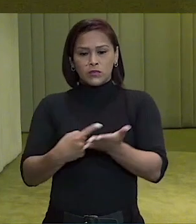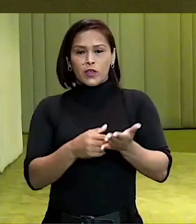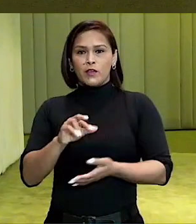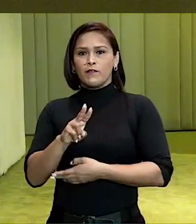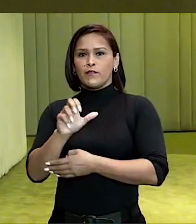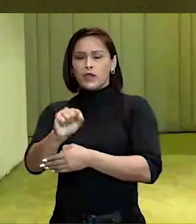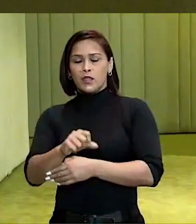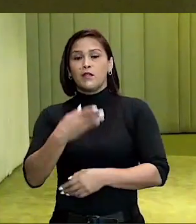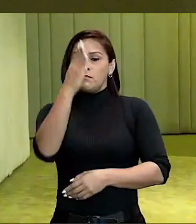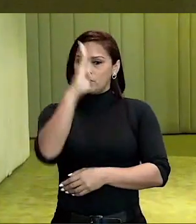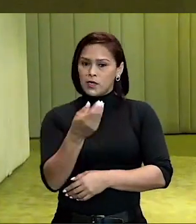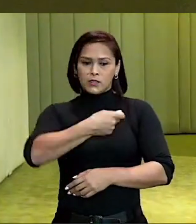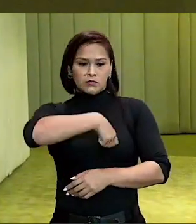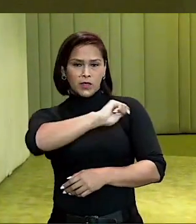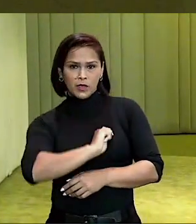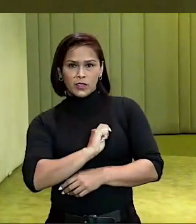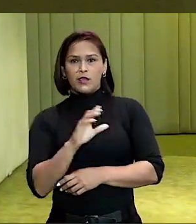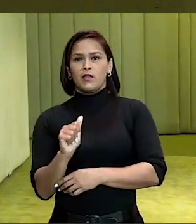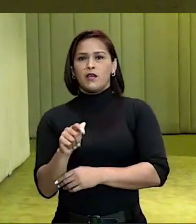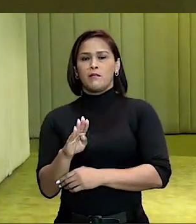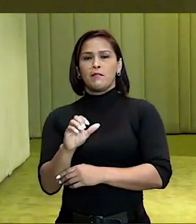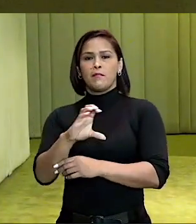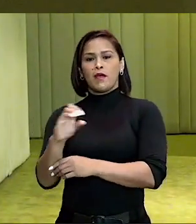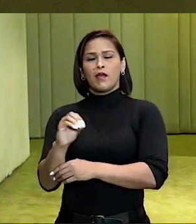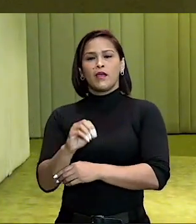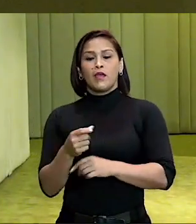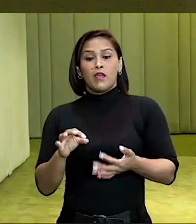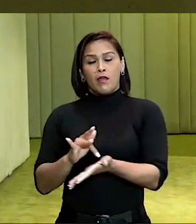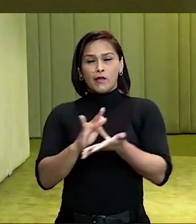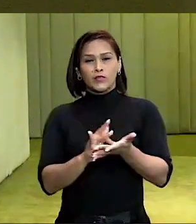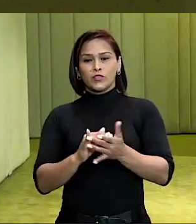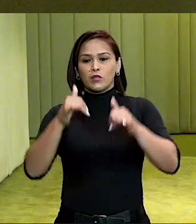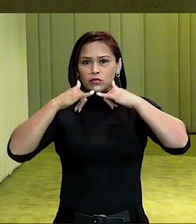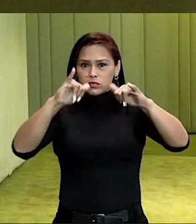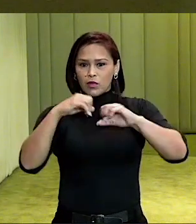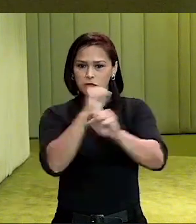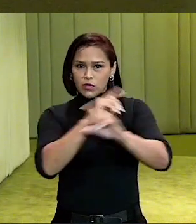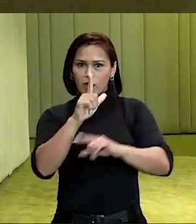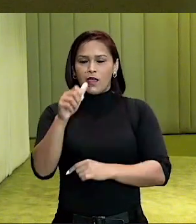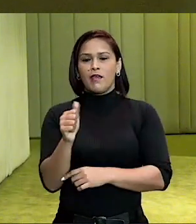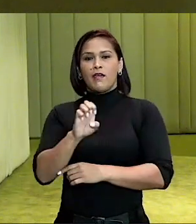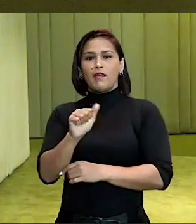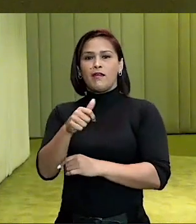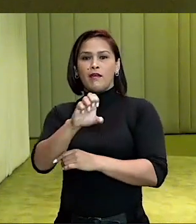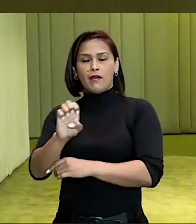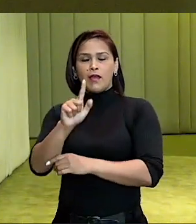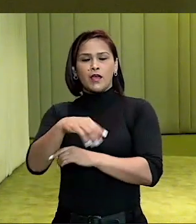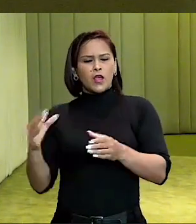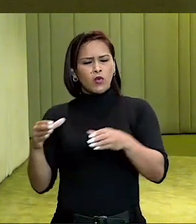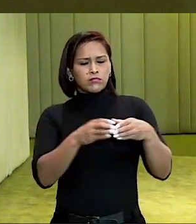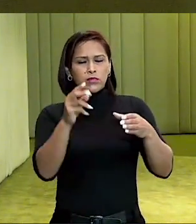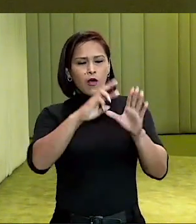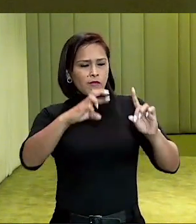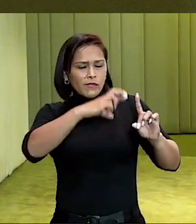a Argentina, a ABAC e a Agência Internacional de Energia Atômica, a IEA, que colocou sob